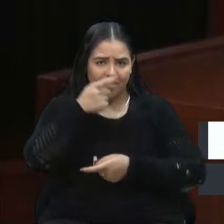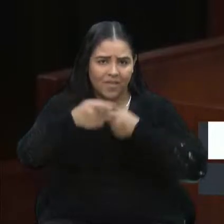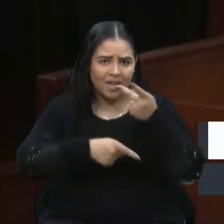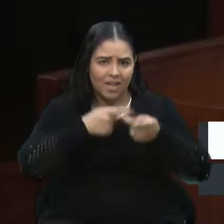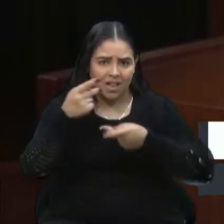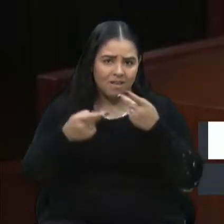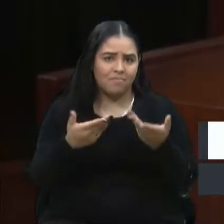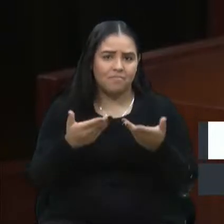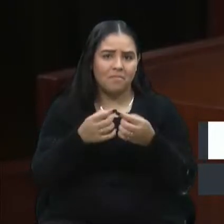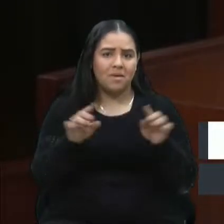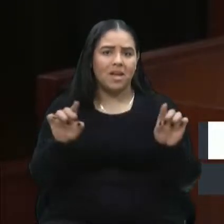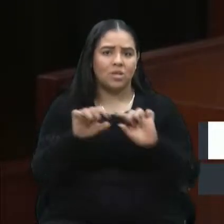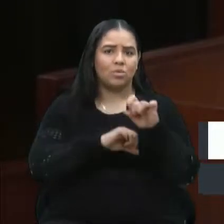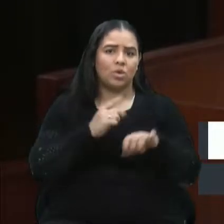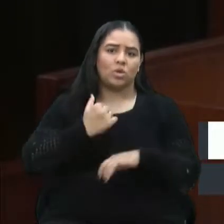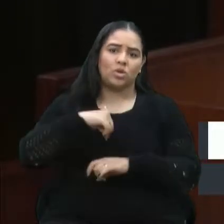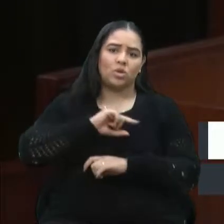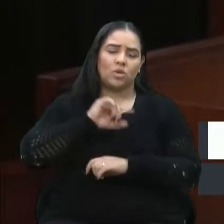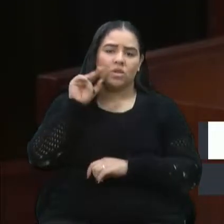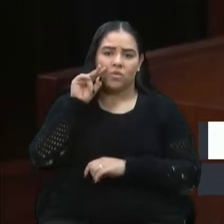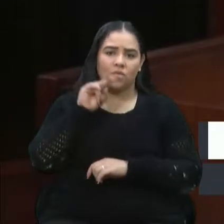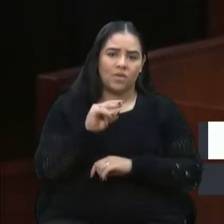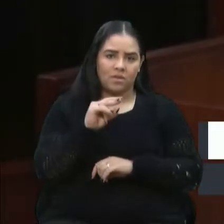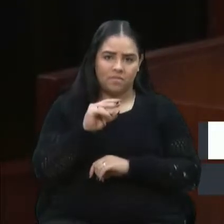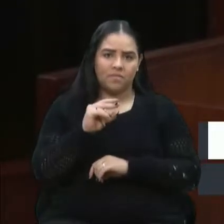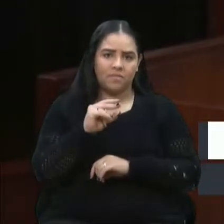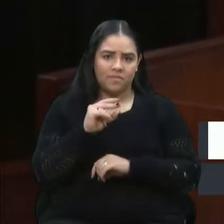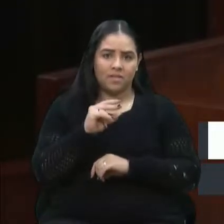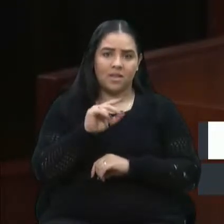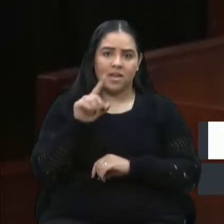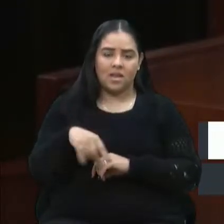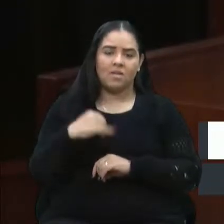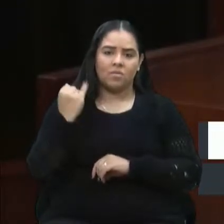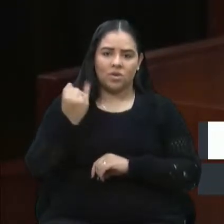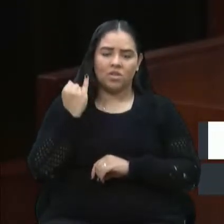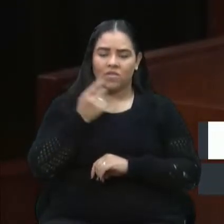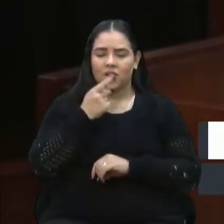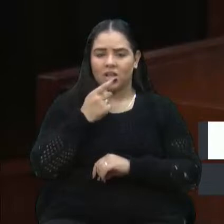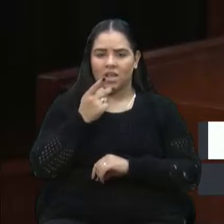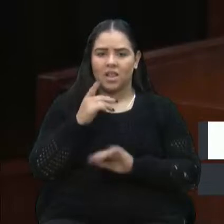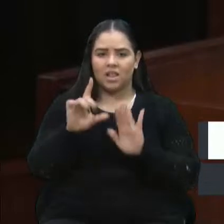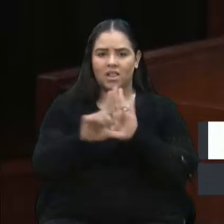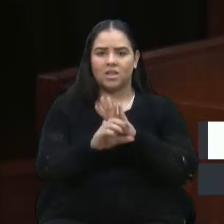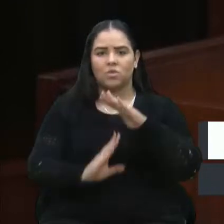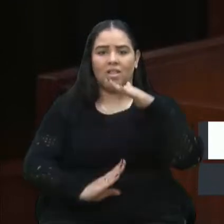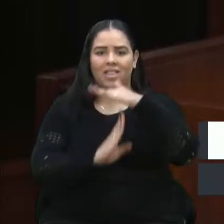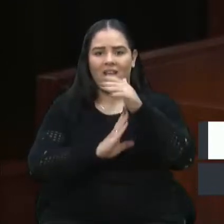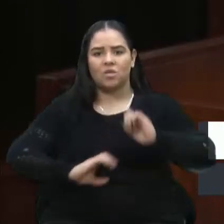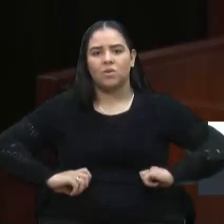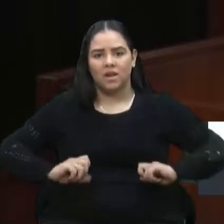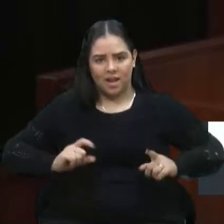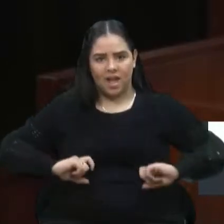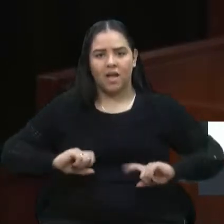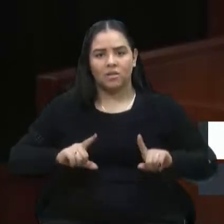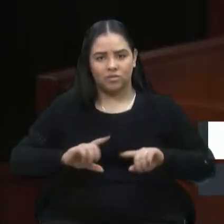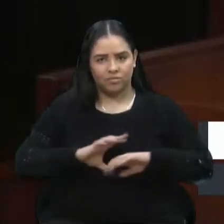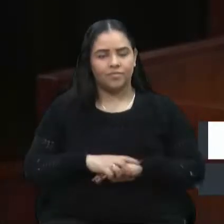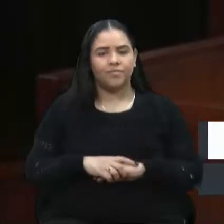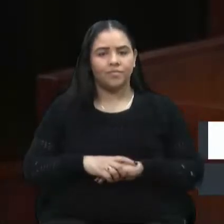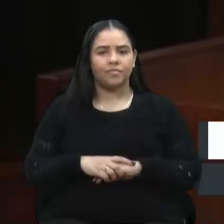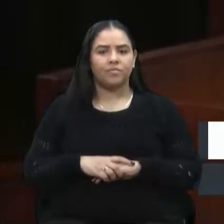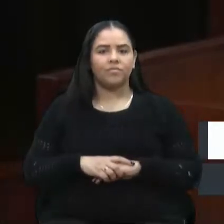discurso. Mas o que a gente vê, e aí é importante dizer que a lei do teto de gastos, ele traz,